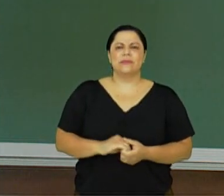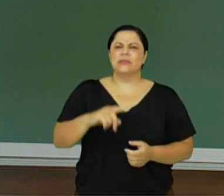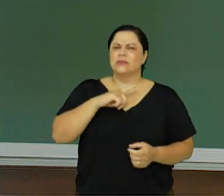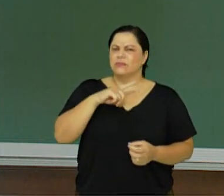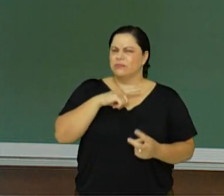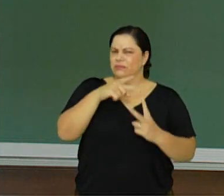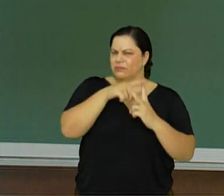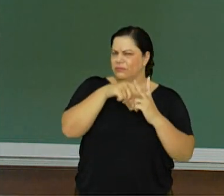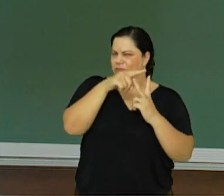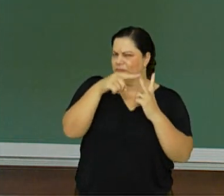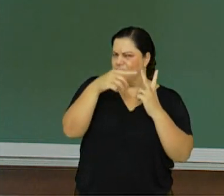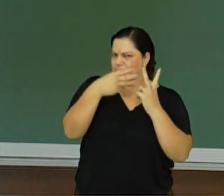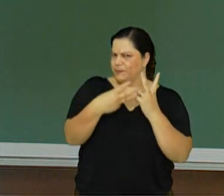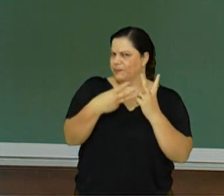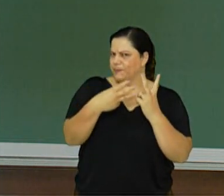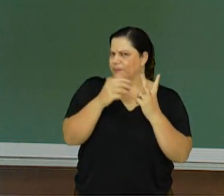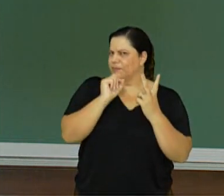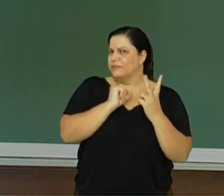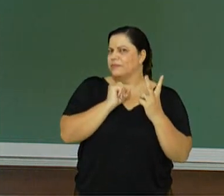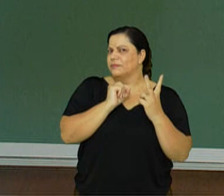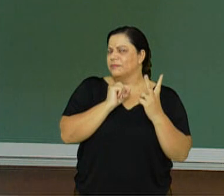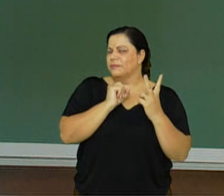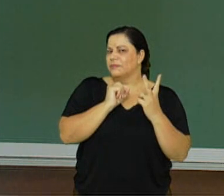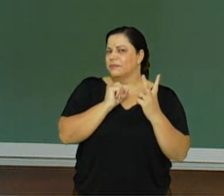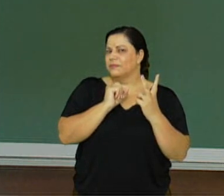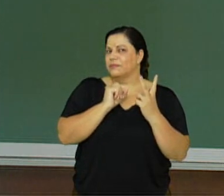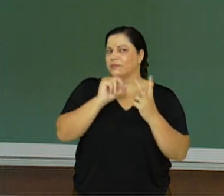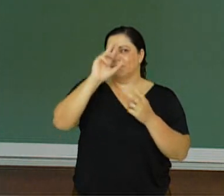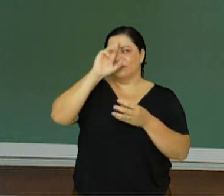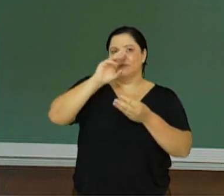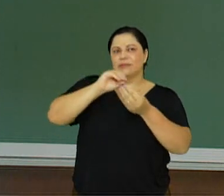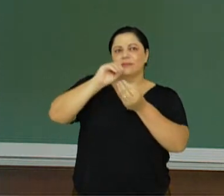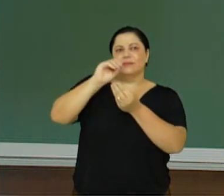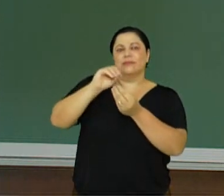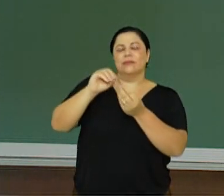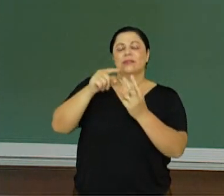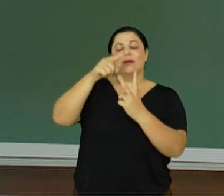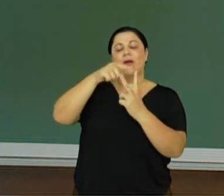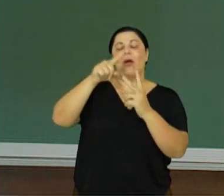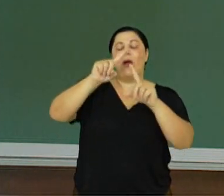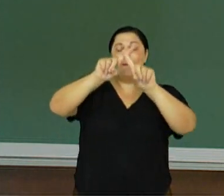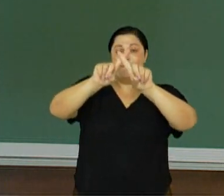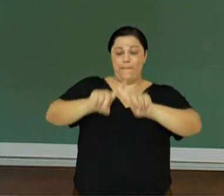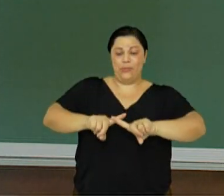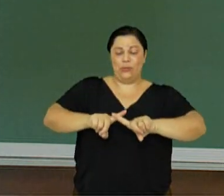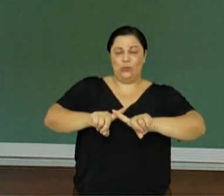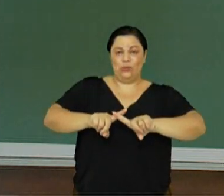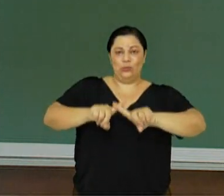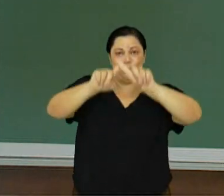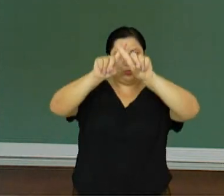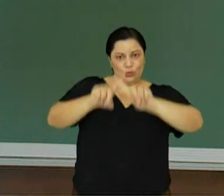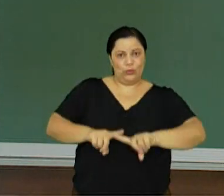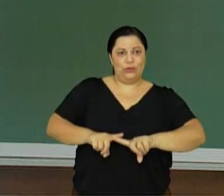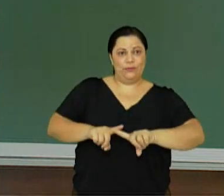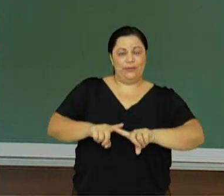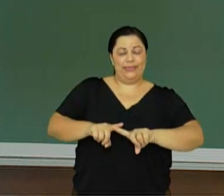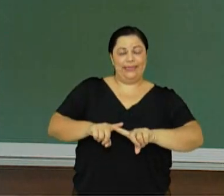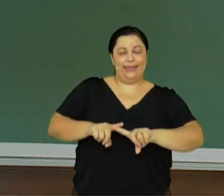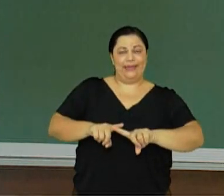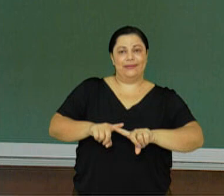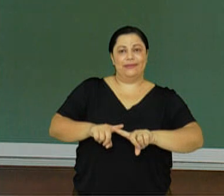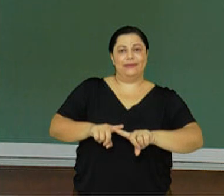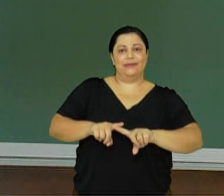raiz no denominador, o que a gente vai fazer? Racionalizar. Multiplicar o numerador e o denominador por raiz